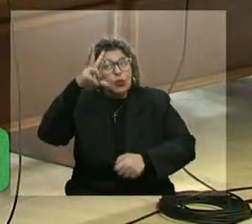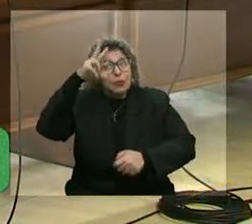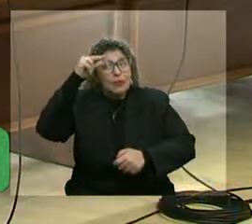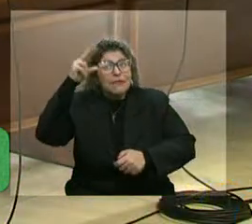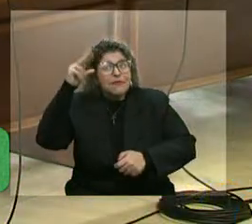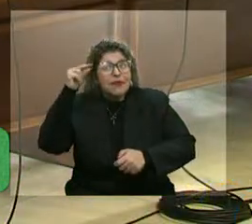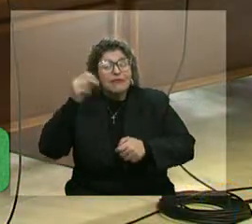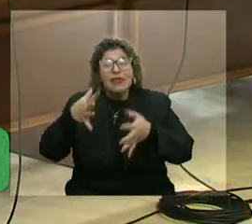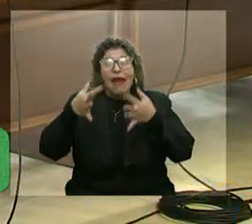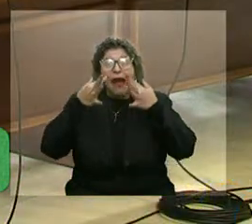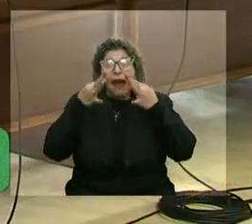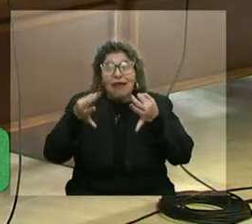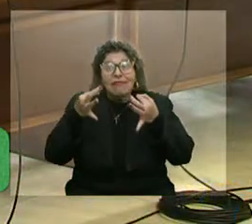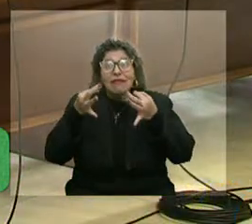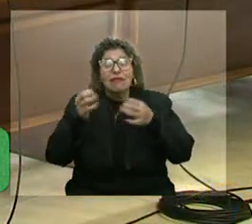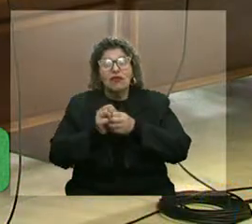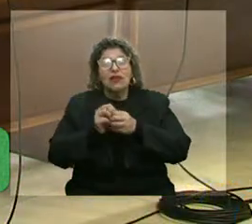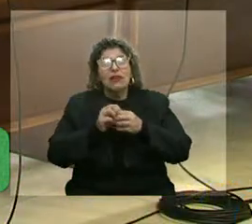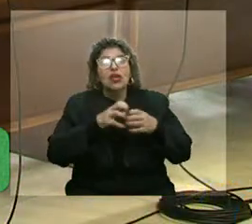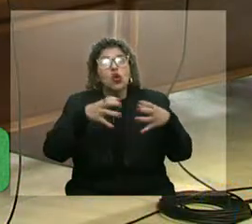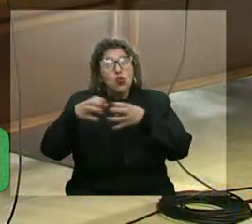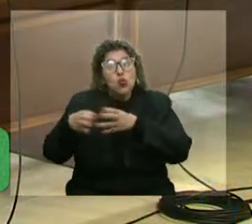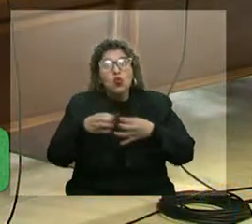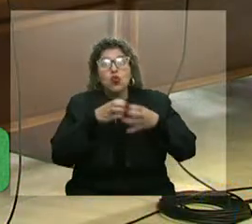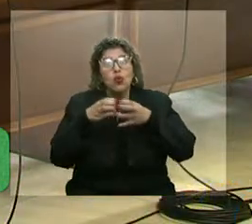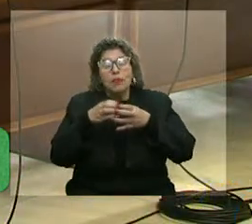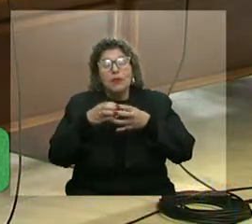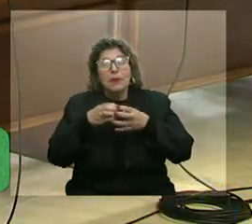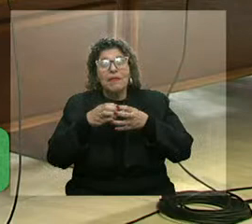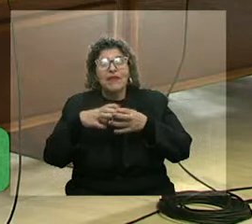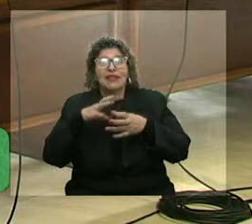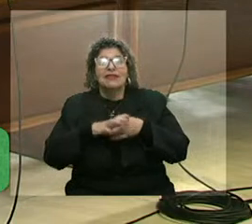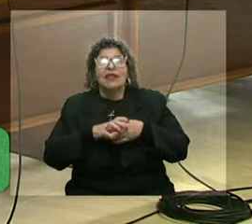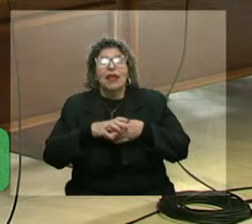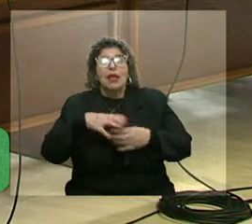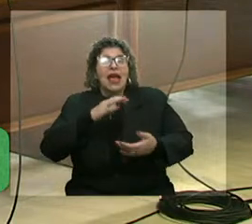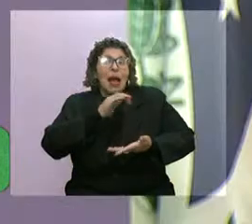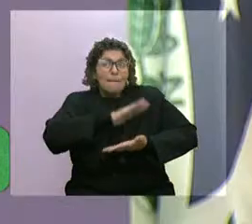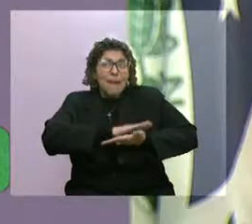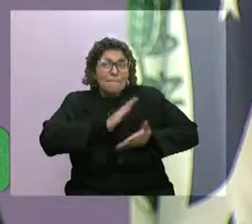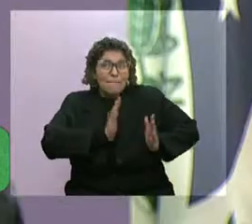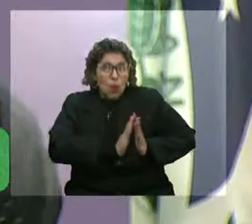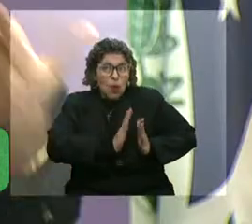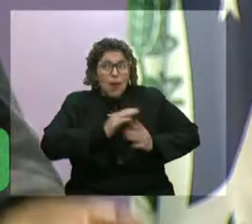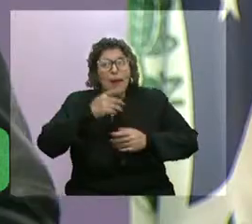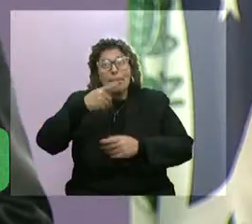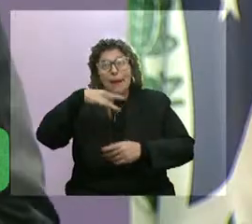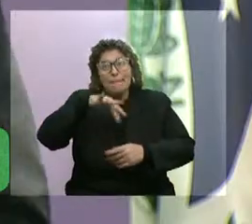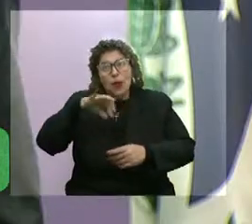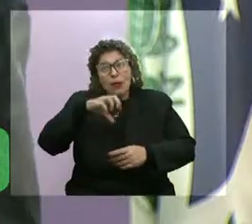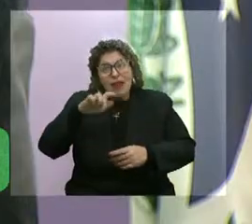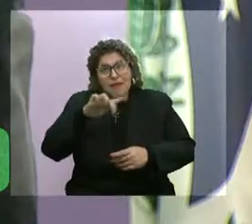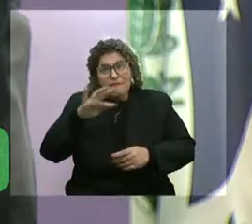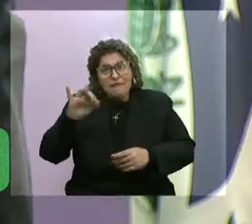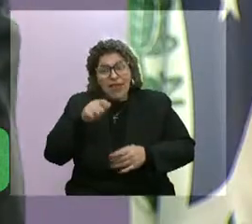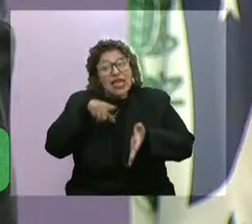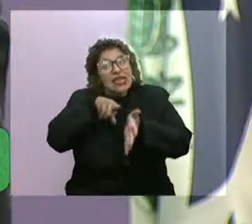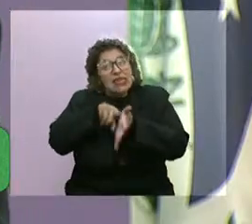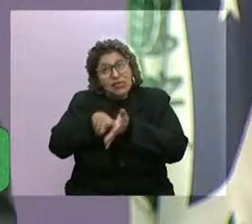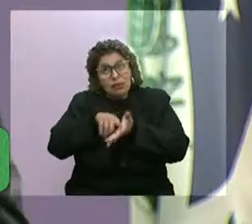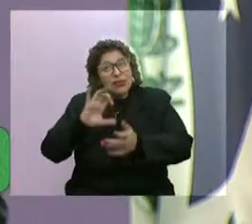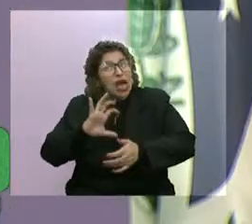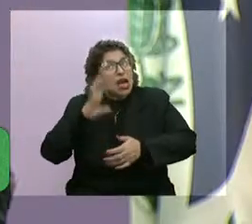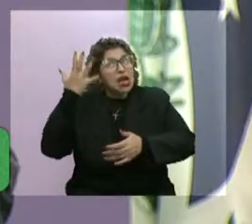ter atenção e mutirões para pré-câncer, para mamografia, para que isso seja